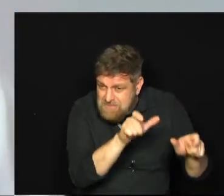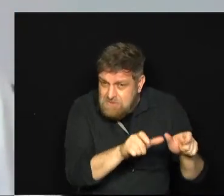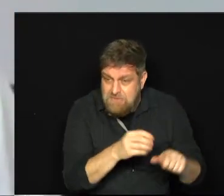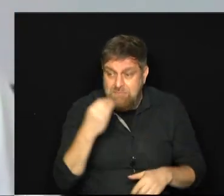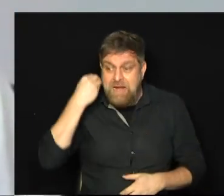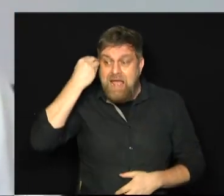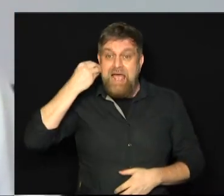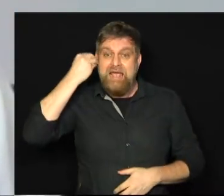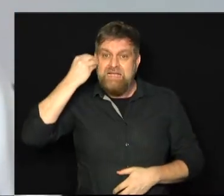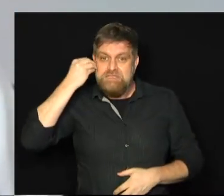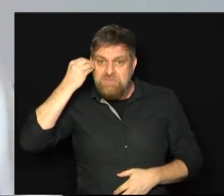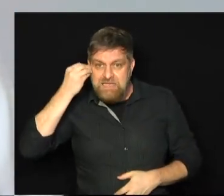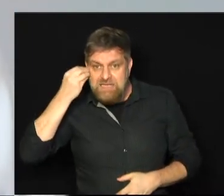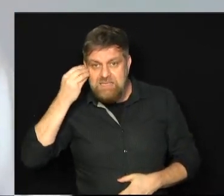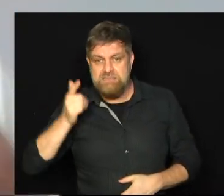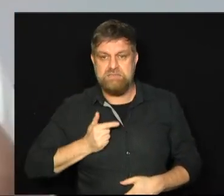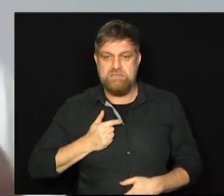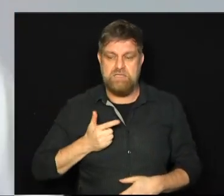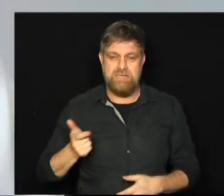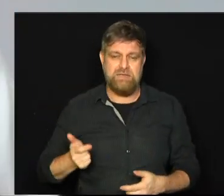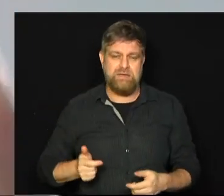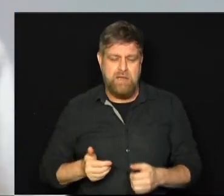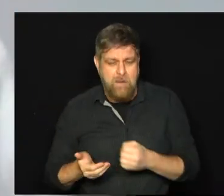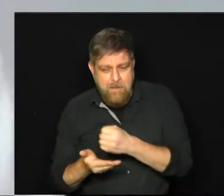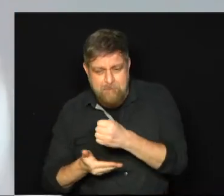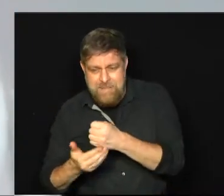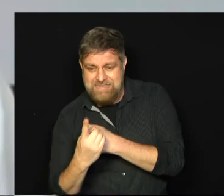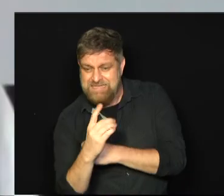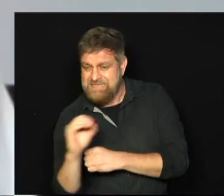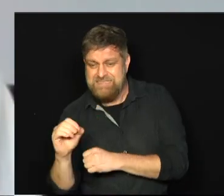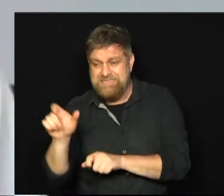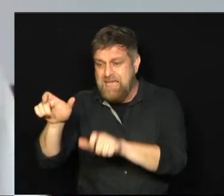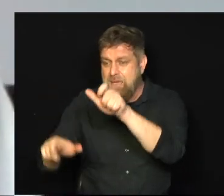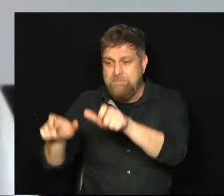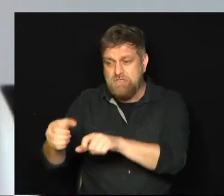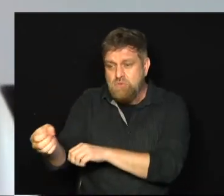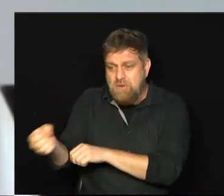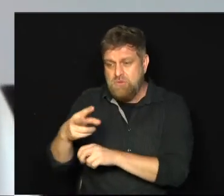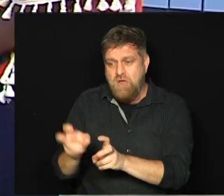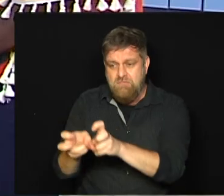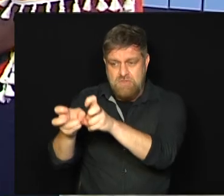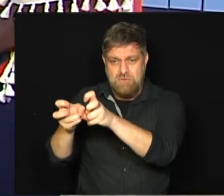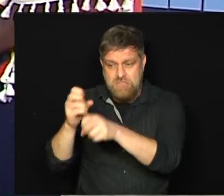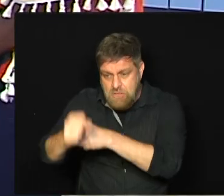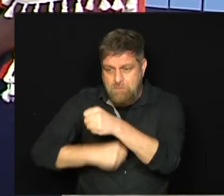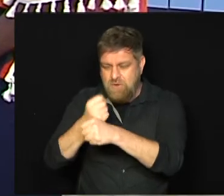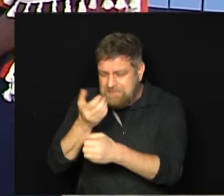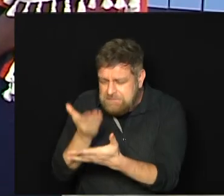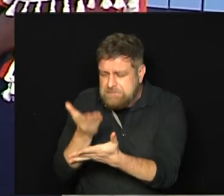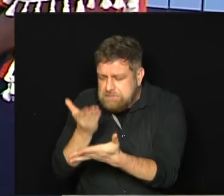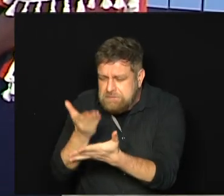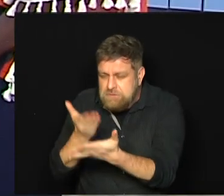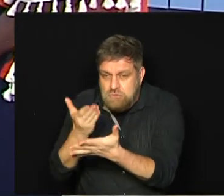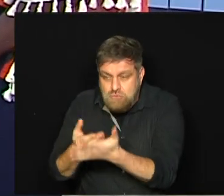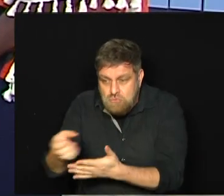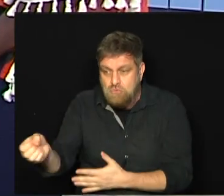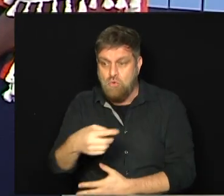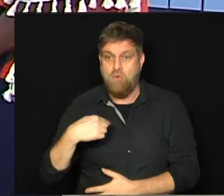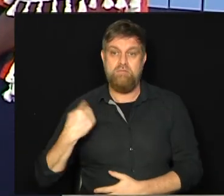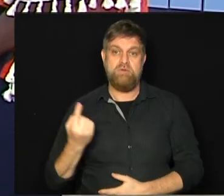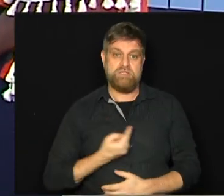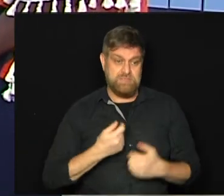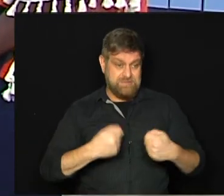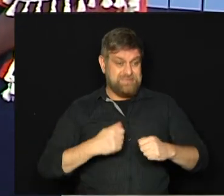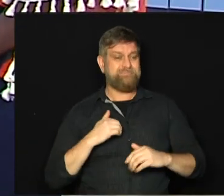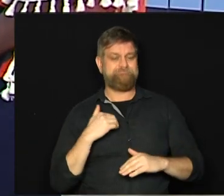Expertise no câncer infantil, você tem que ter no mínimo 100 casos novos por ano. Sim, doutora, a gente tem que avançar muito